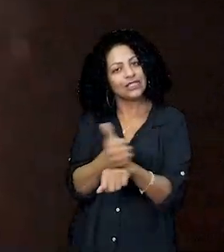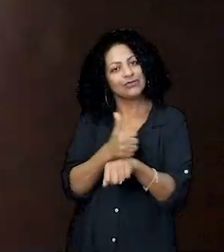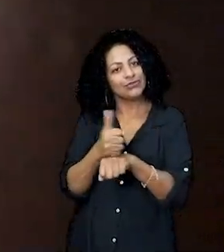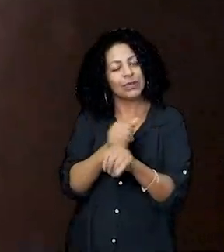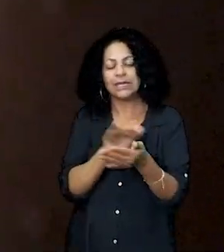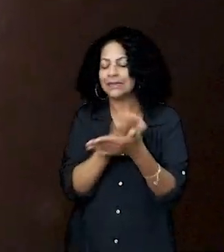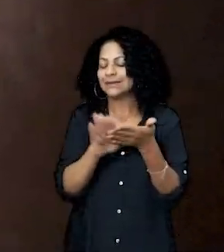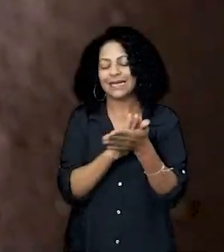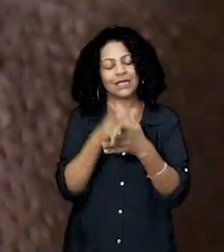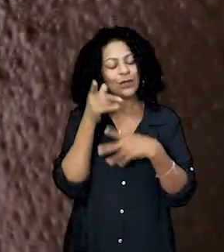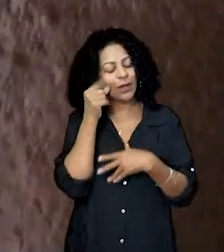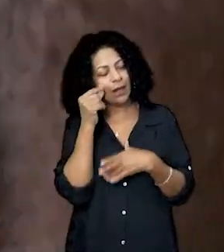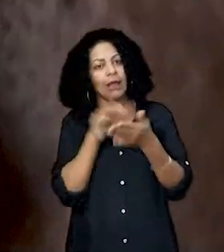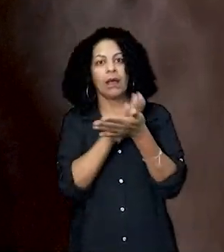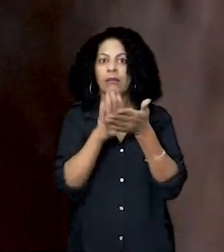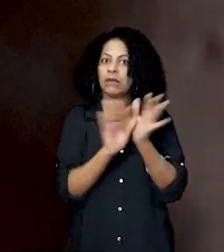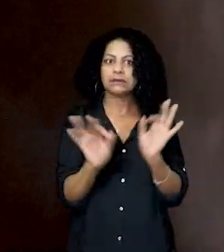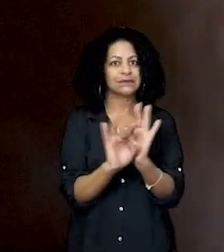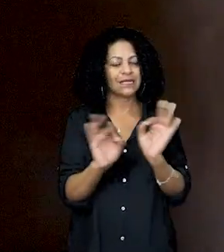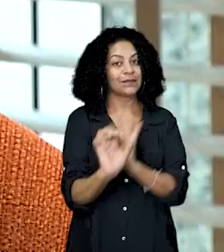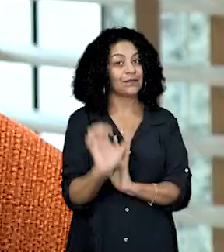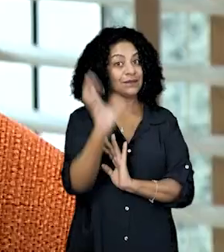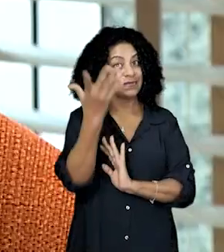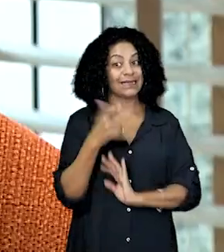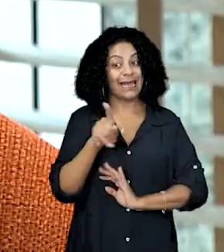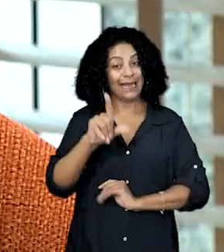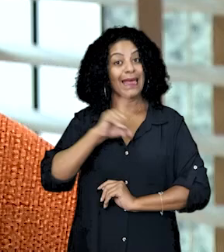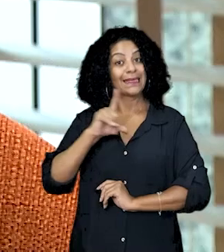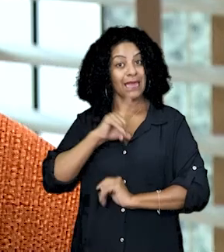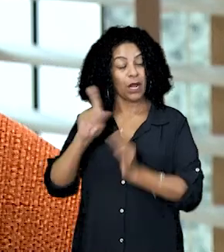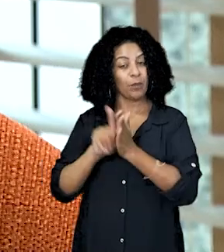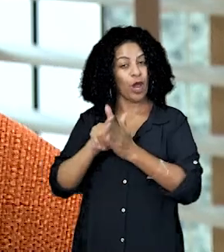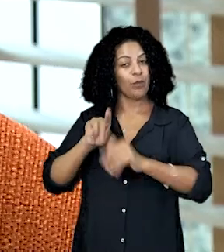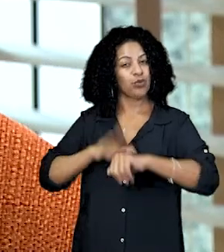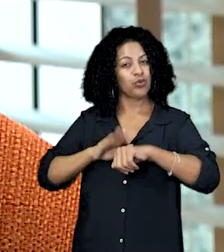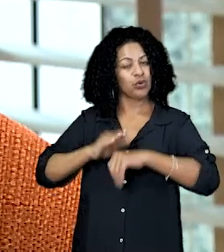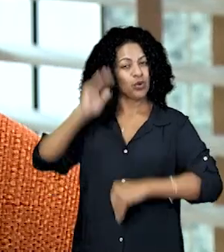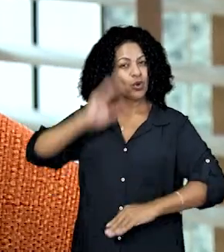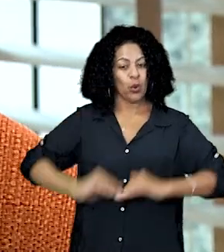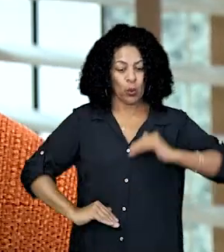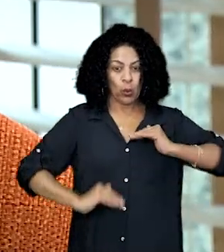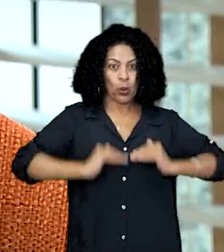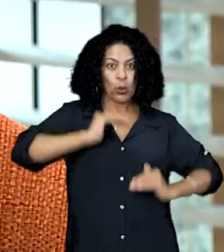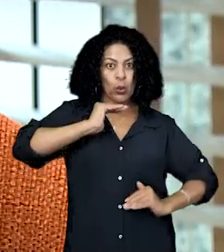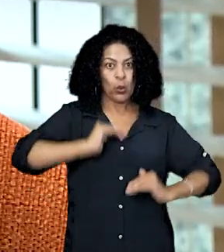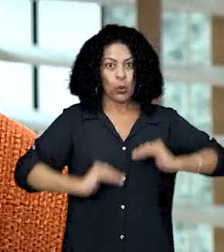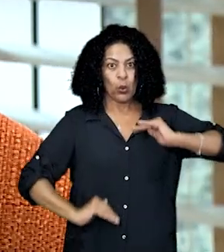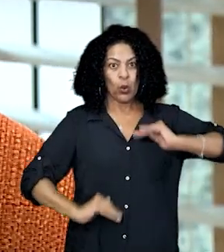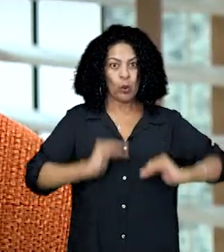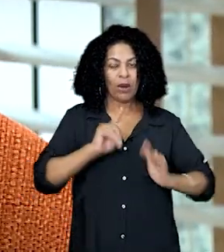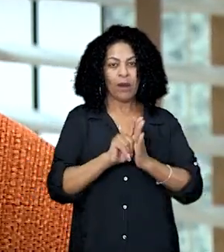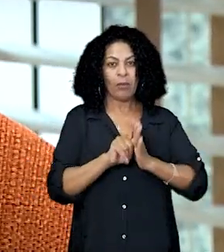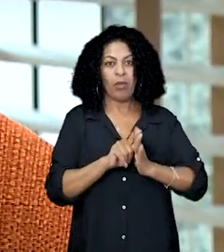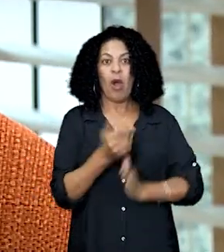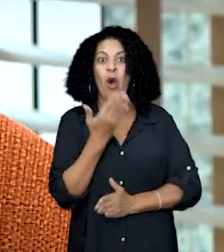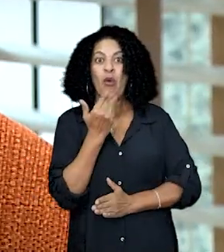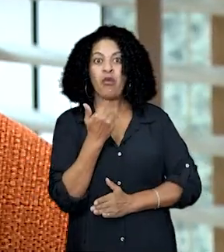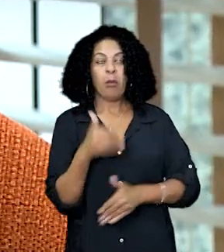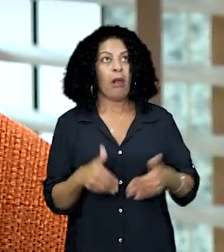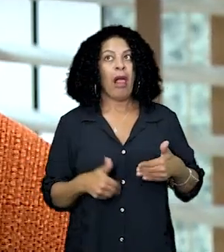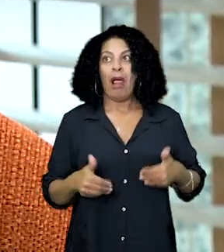qualidade, né? Se ela se privar de sono realmente, ela tem um aumento dos níveis de grelina, que é o hormônio da